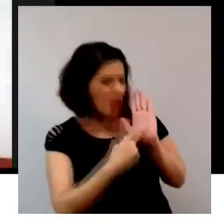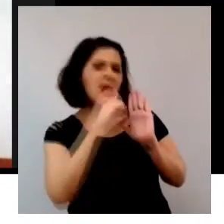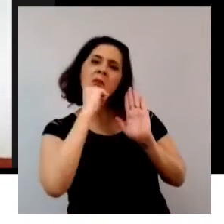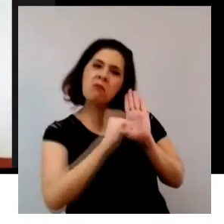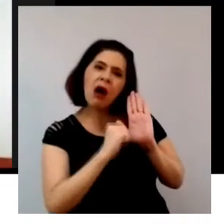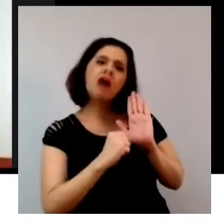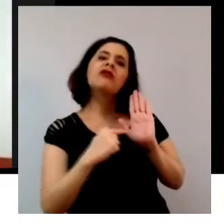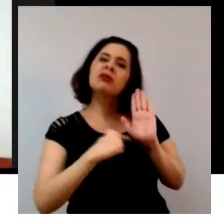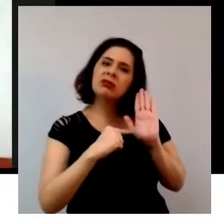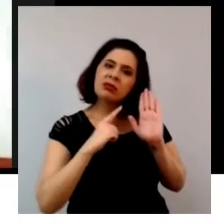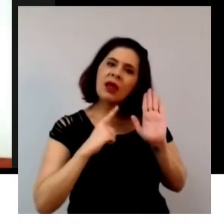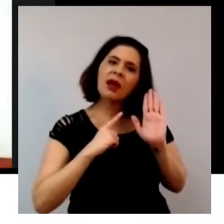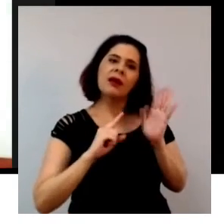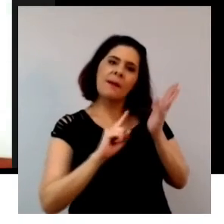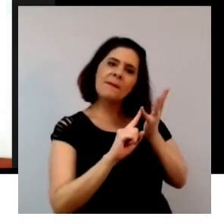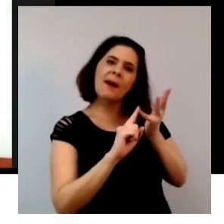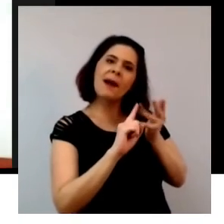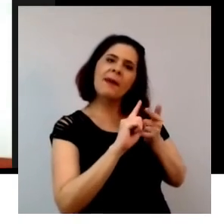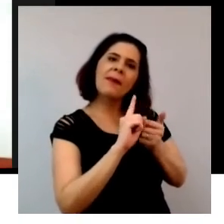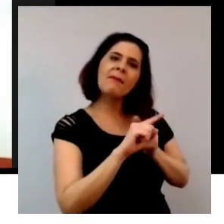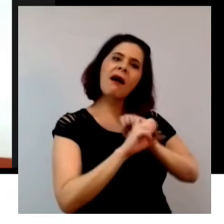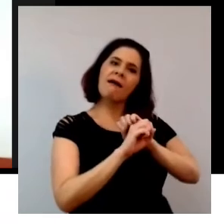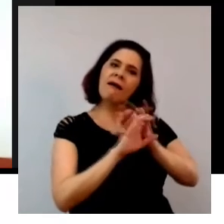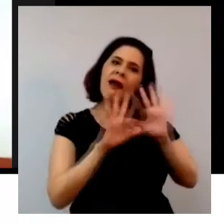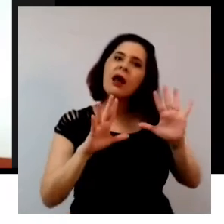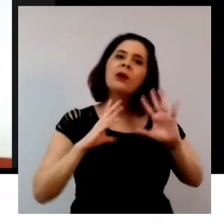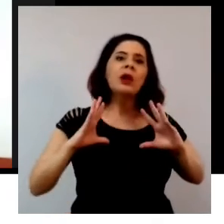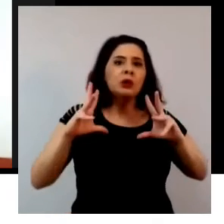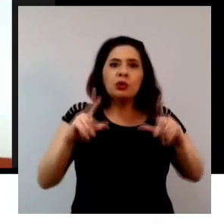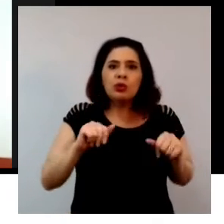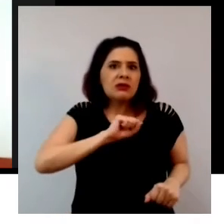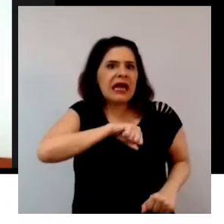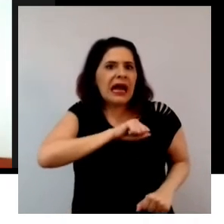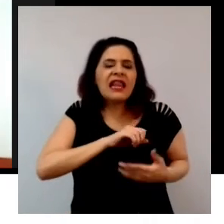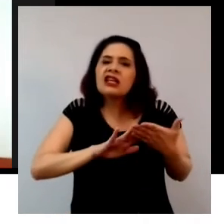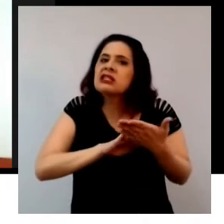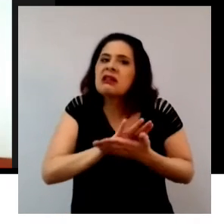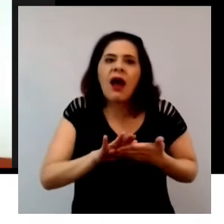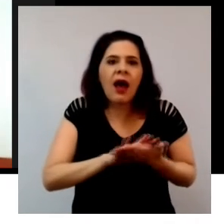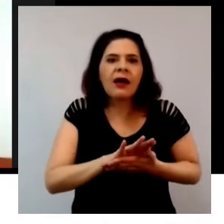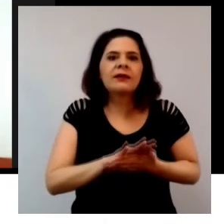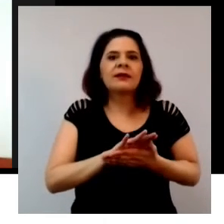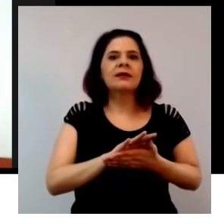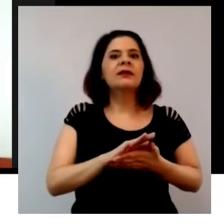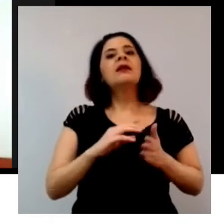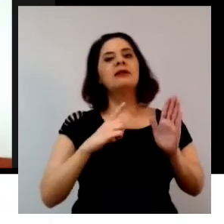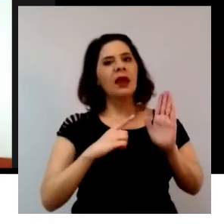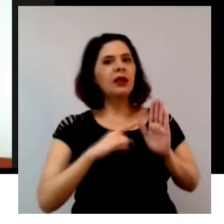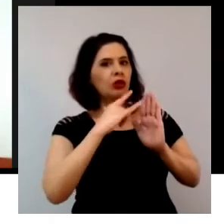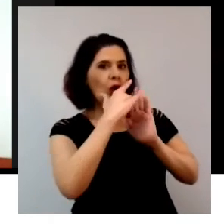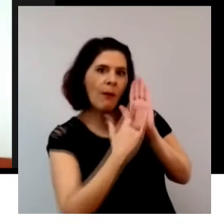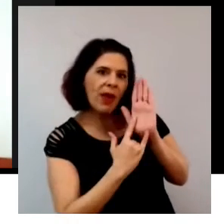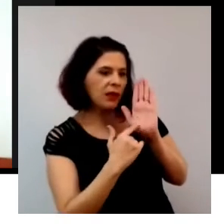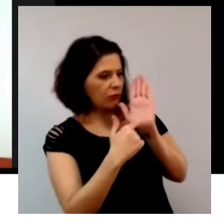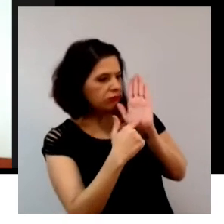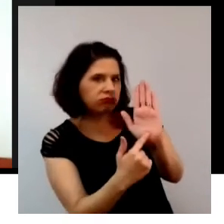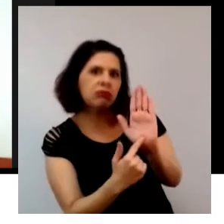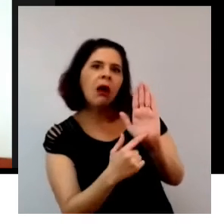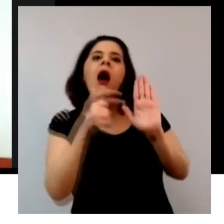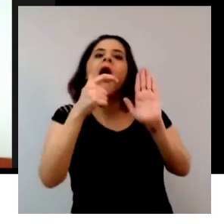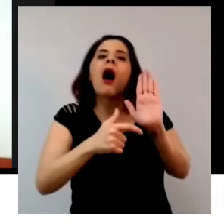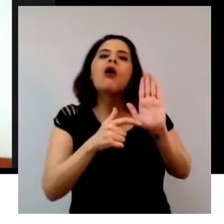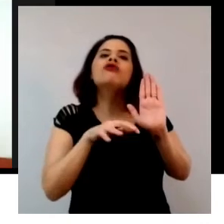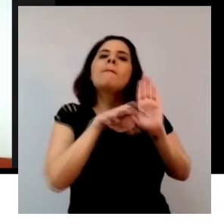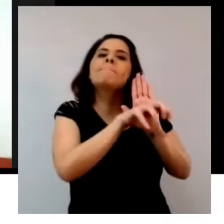Não tem ninguém de sacanagem, tá aqui o documento, tá aqui o nome da fonte. A gente tem esse viés aqui, a gente olha o mundo dessa maneira. Então, eu acho que